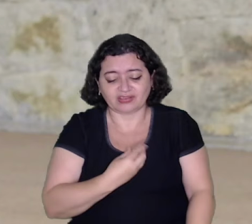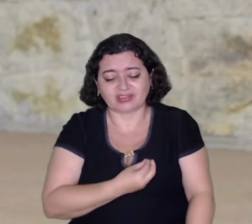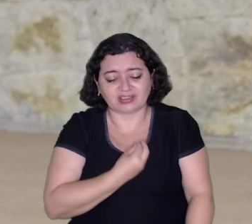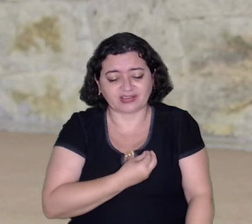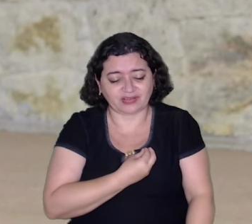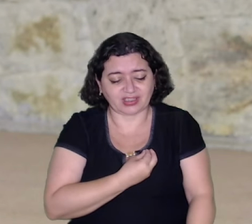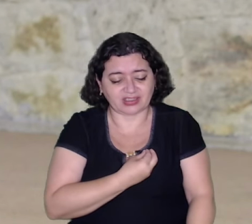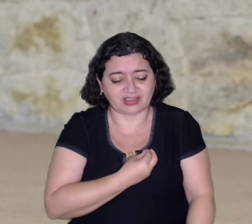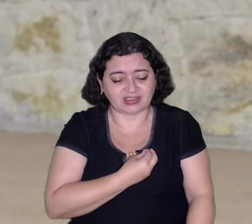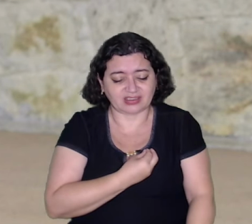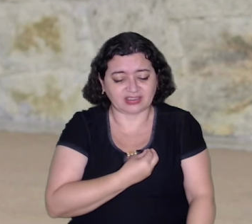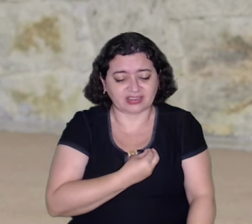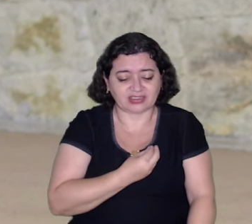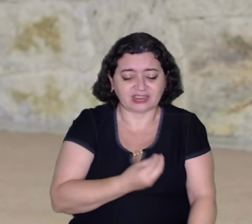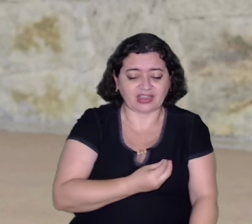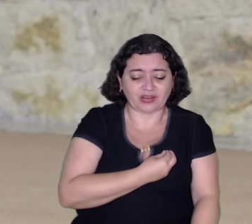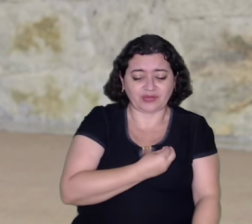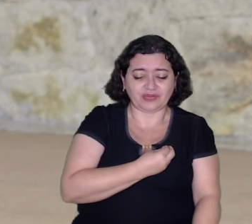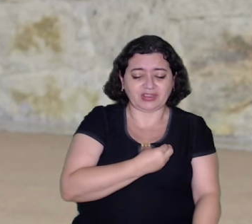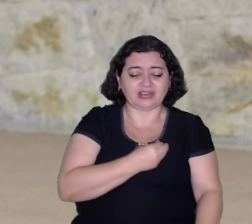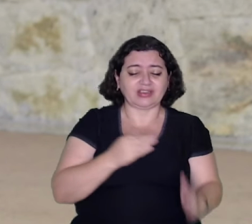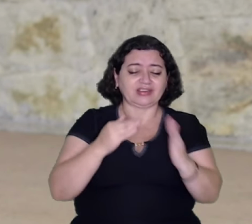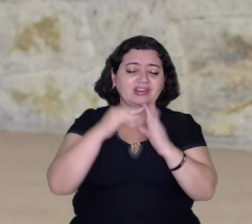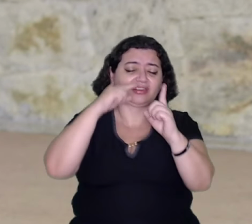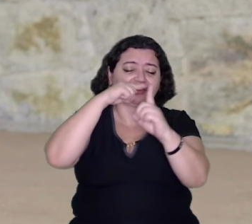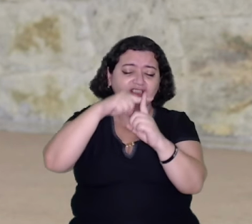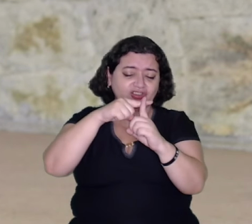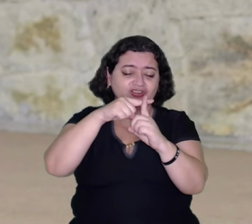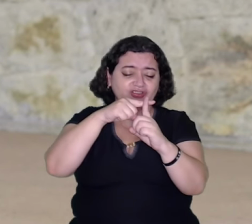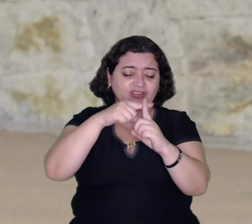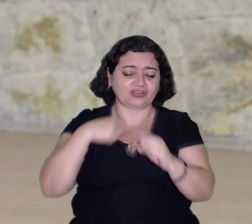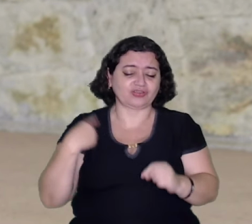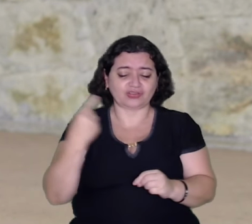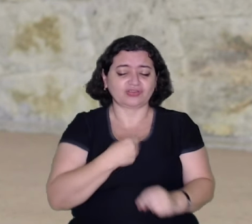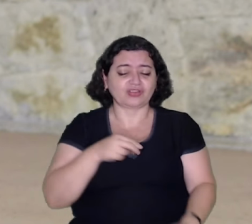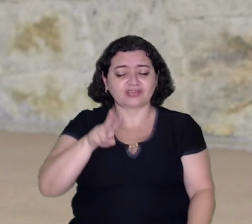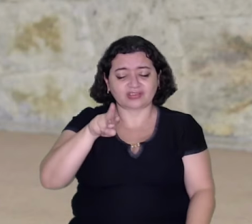na vida dos nossos irmãos, na igreja.